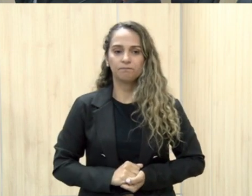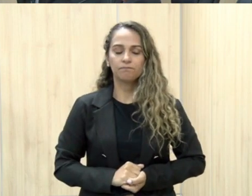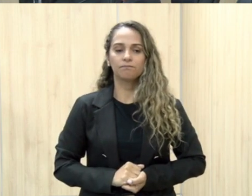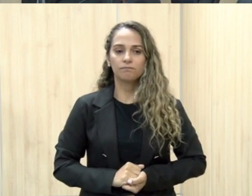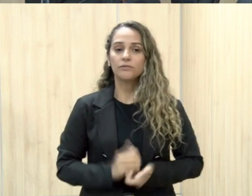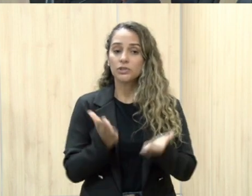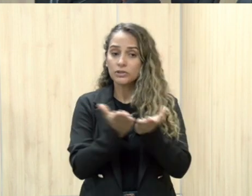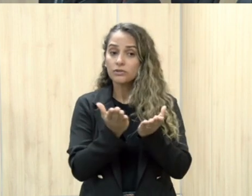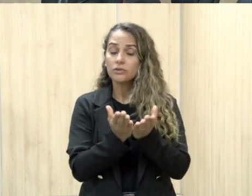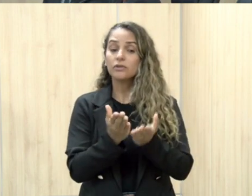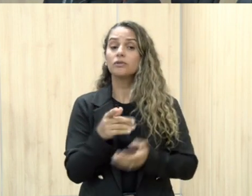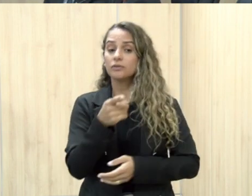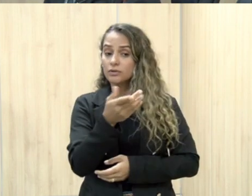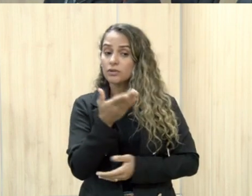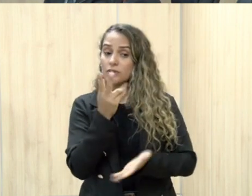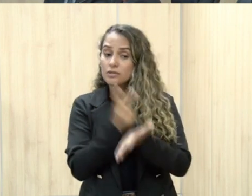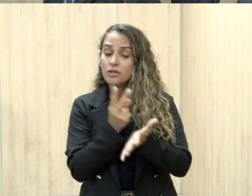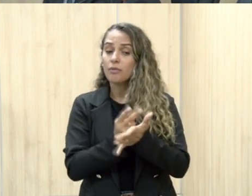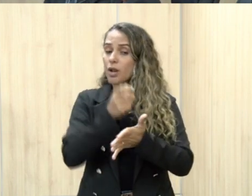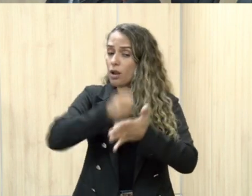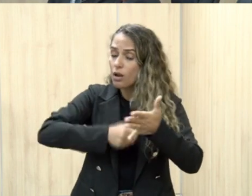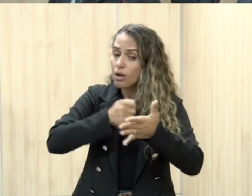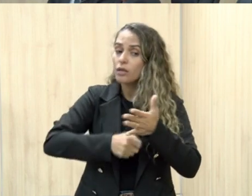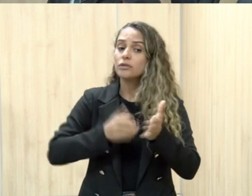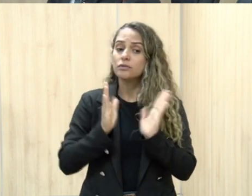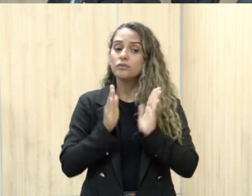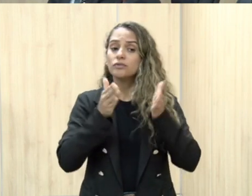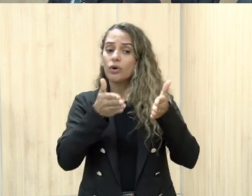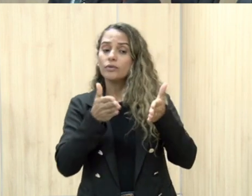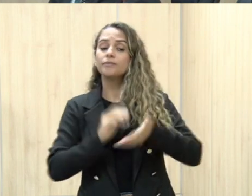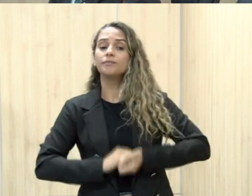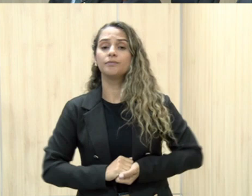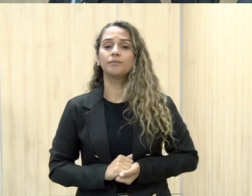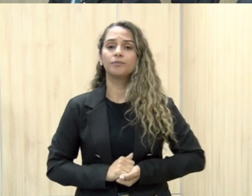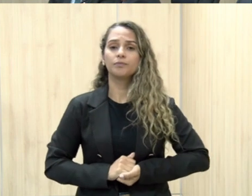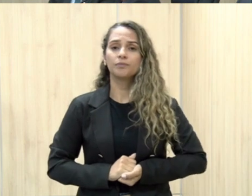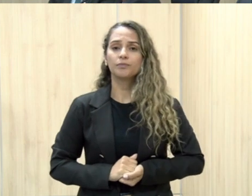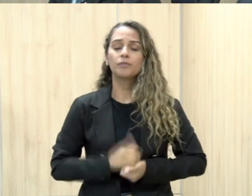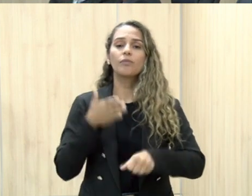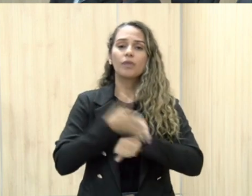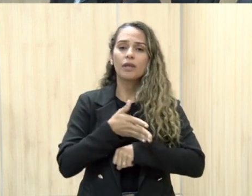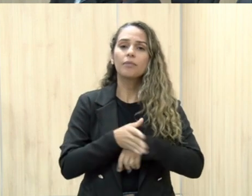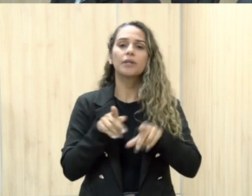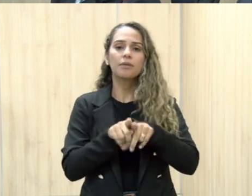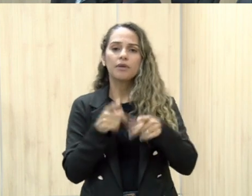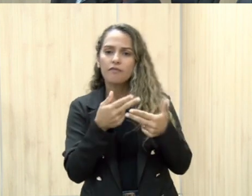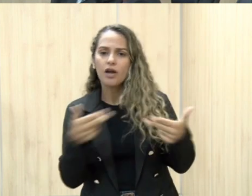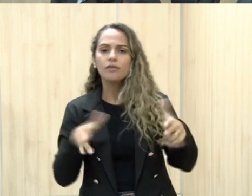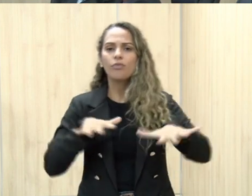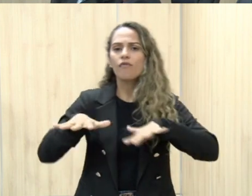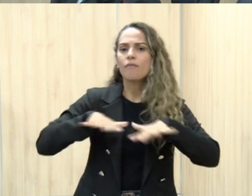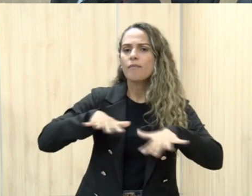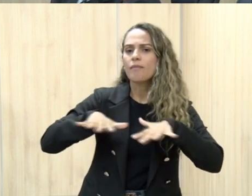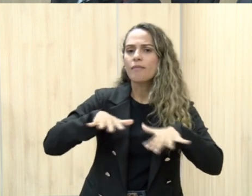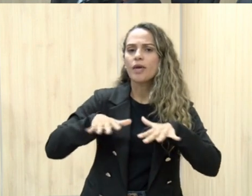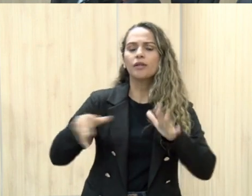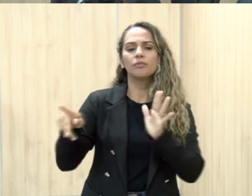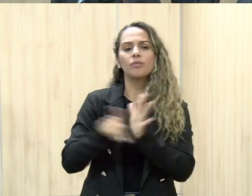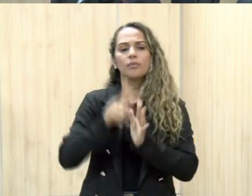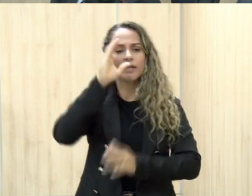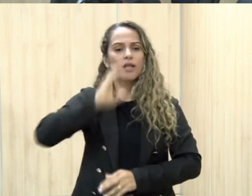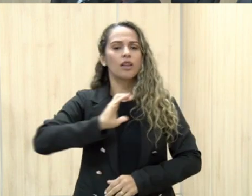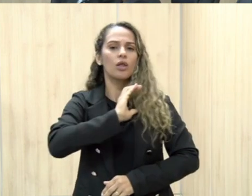cristão né vossa excelência aqui também participa de muitos movimentos da Igreja